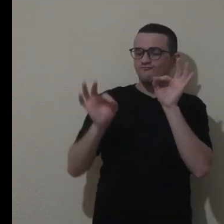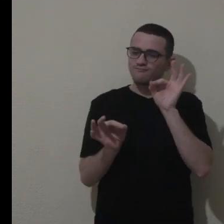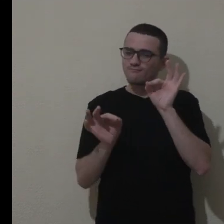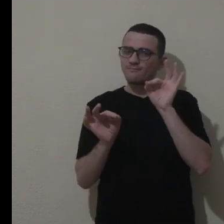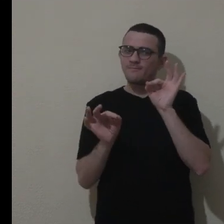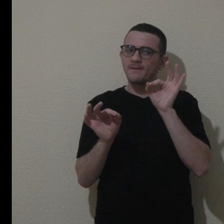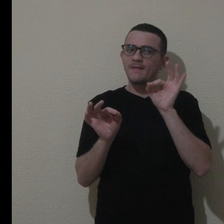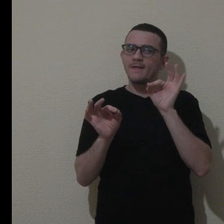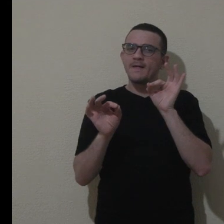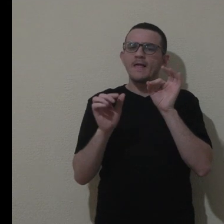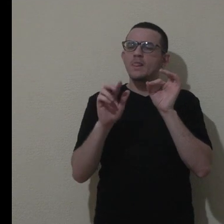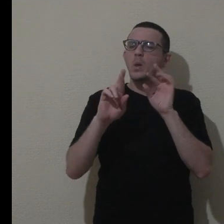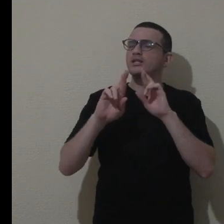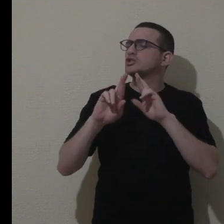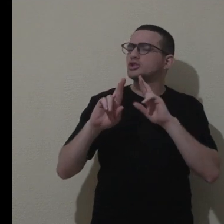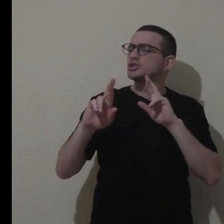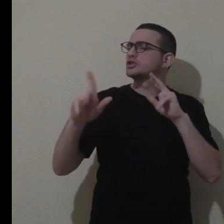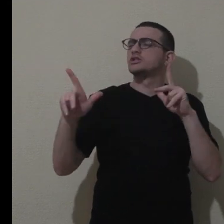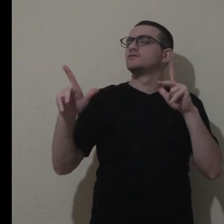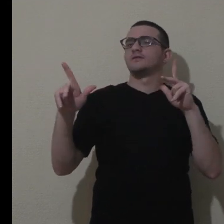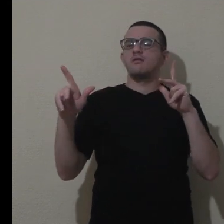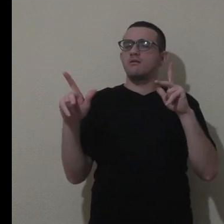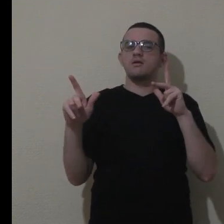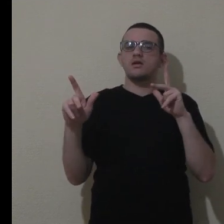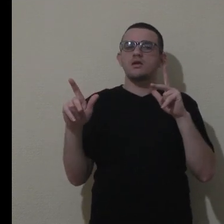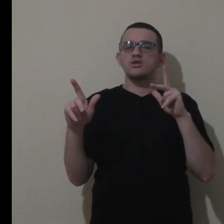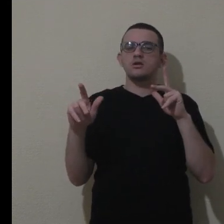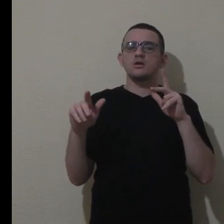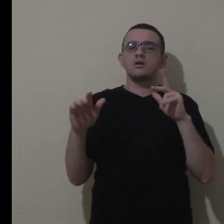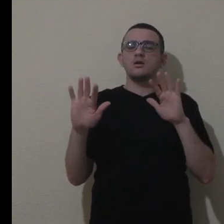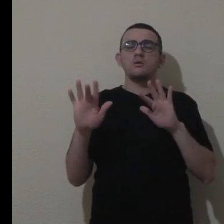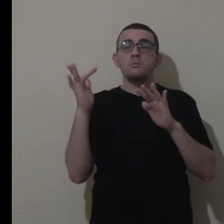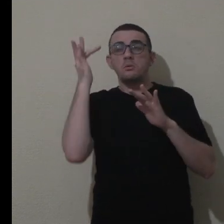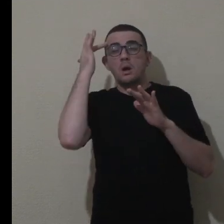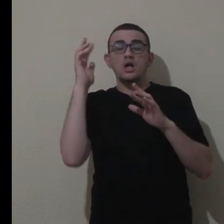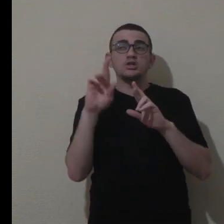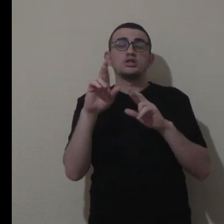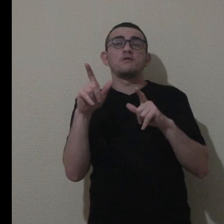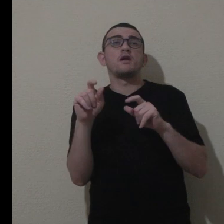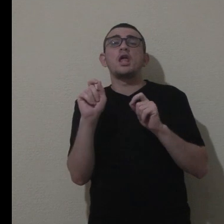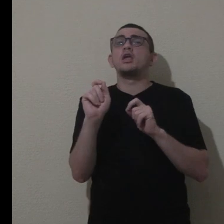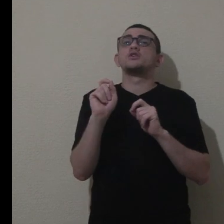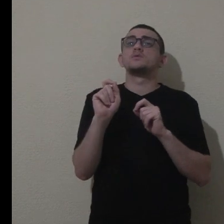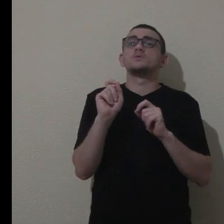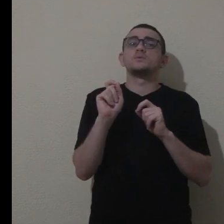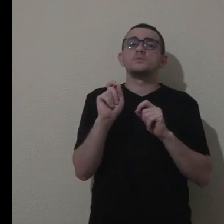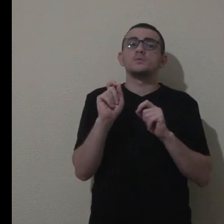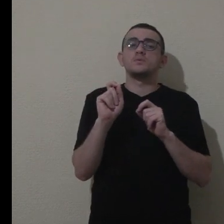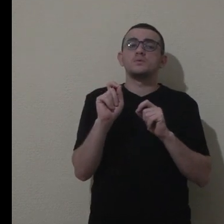crescimento, ela não é muito diferente, né, com exceção, talvez,